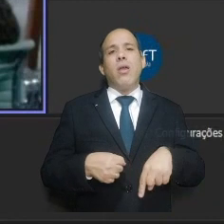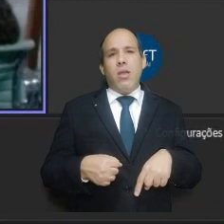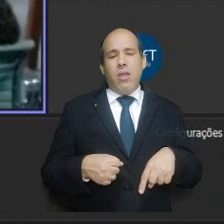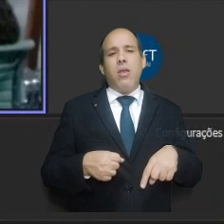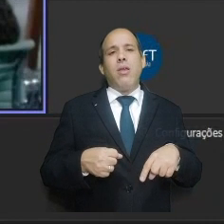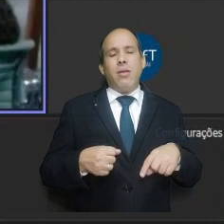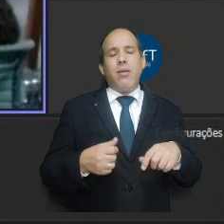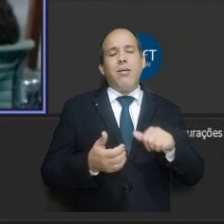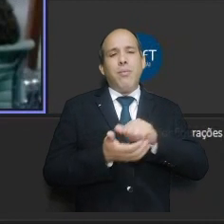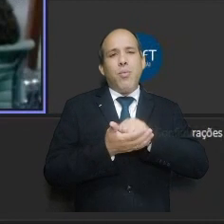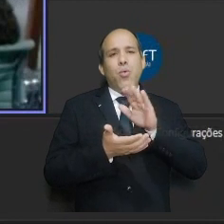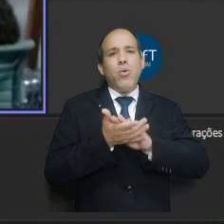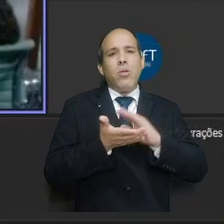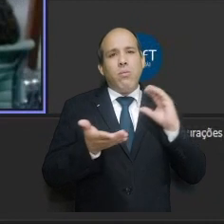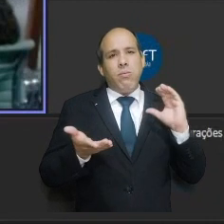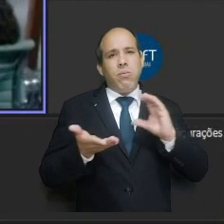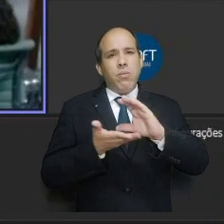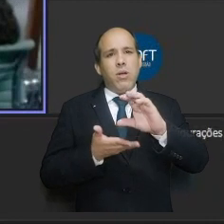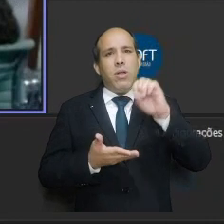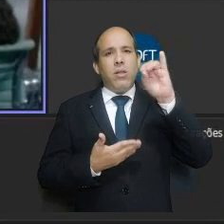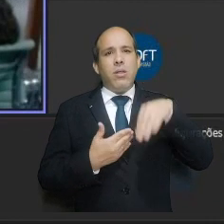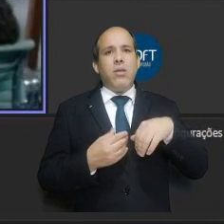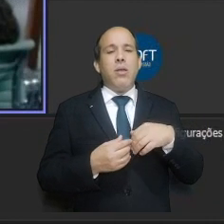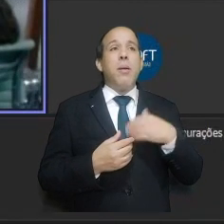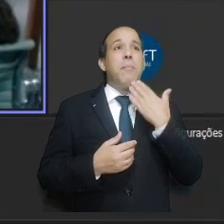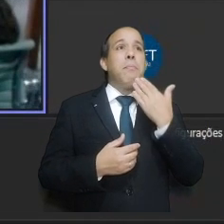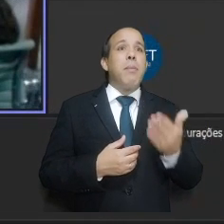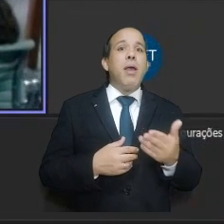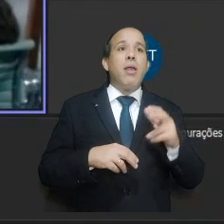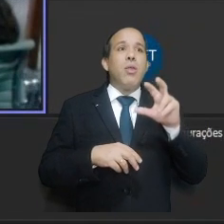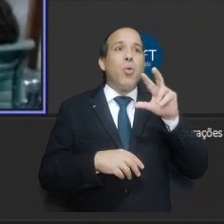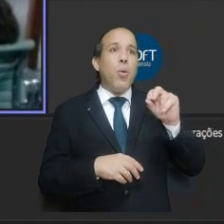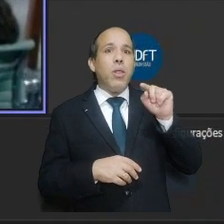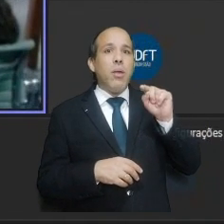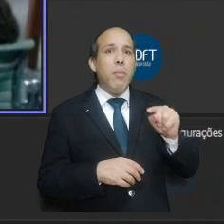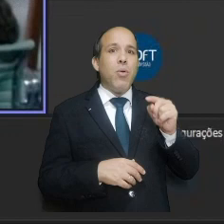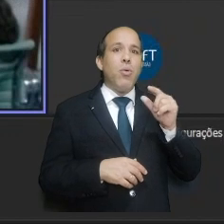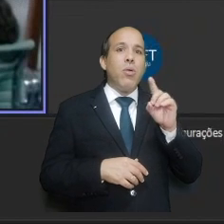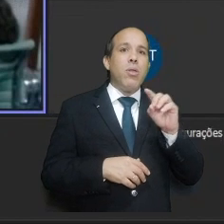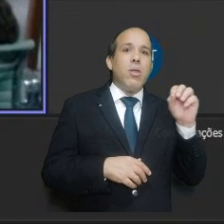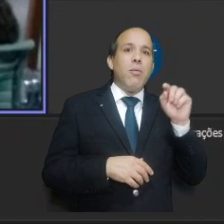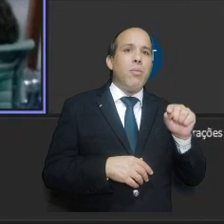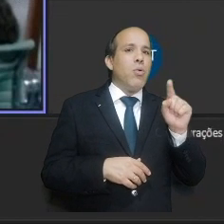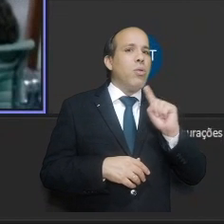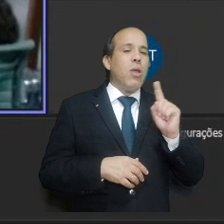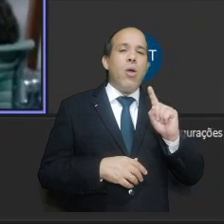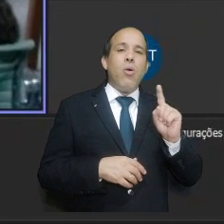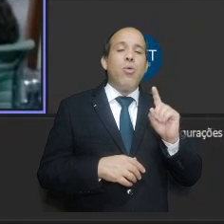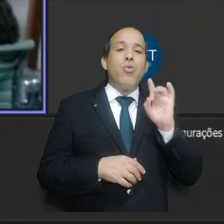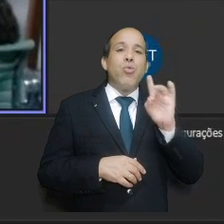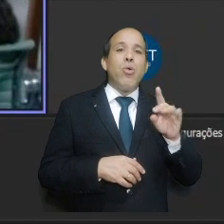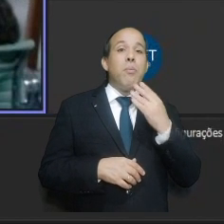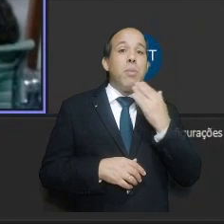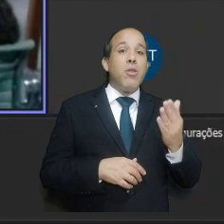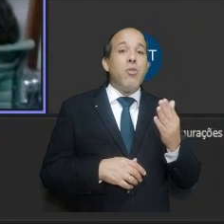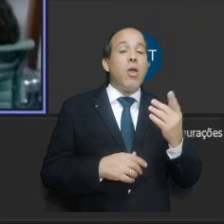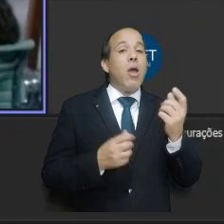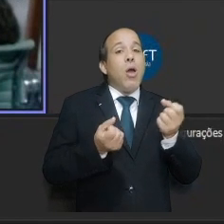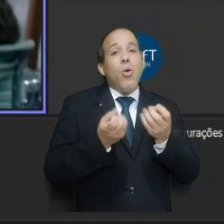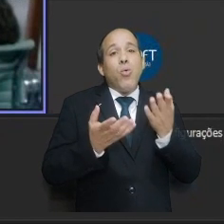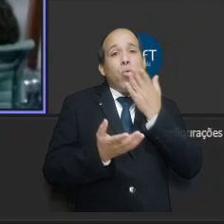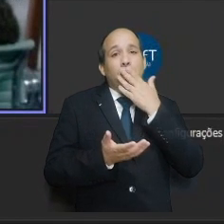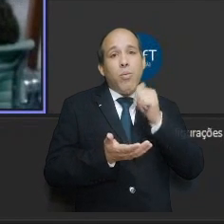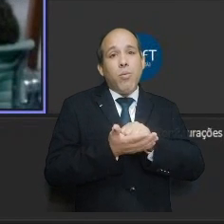defendo que isso é causa de indenização por danos morais. Eu não peço indenização em 50 mil, 100 mil, nada. Eu peço